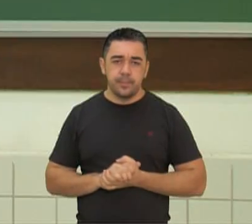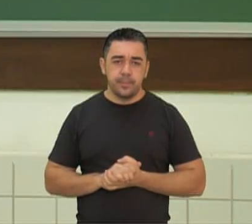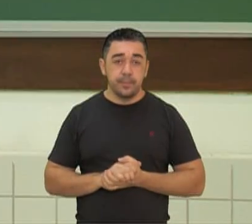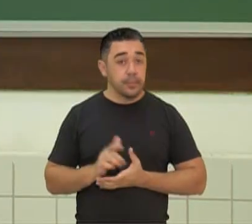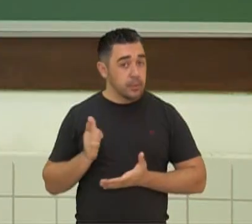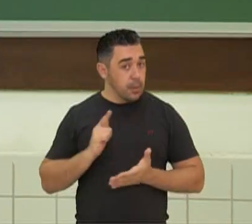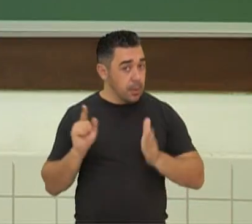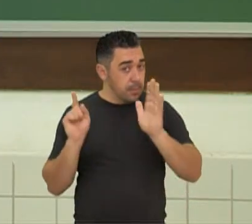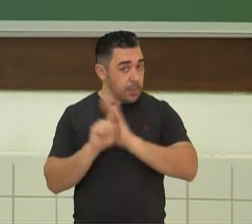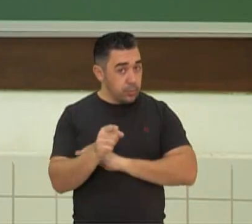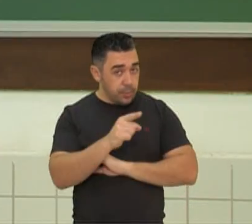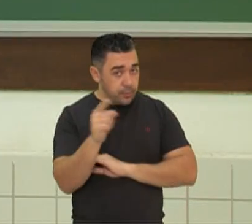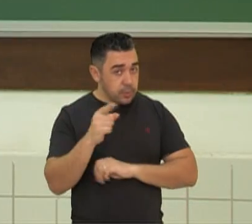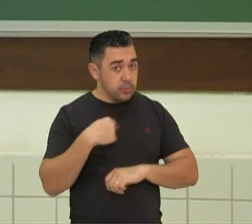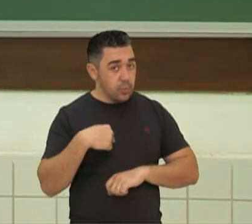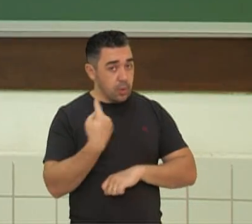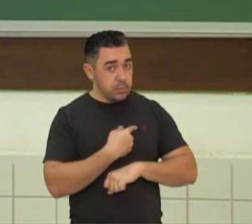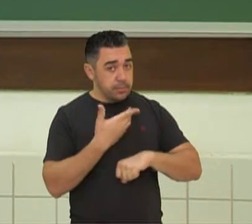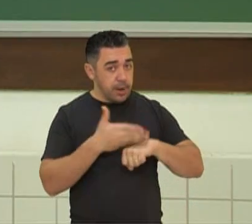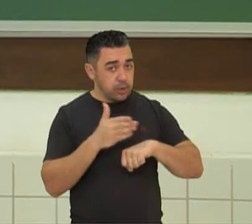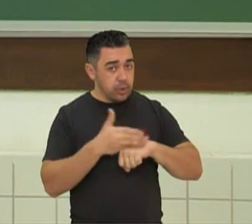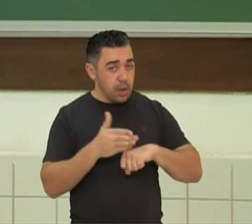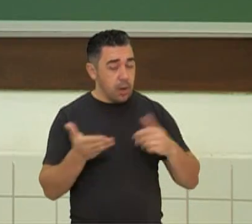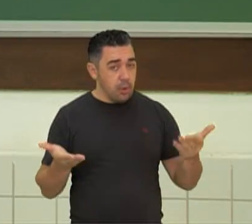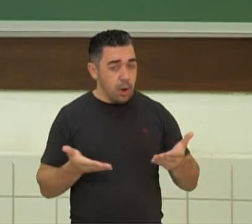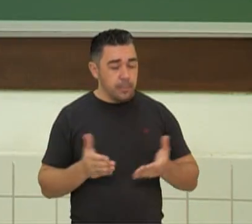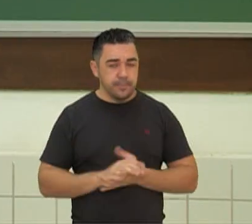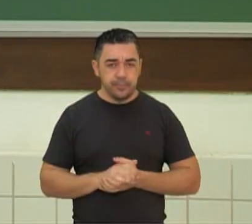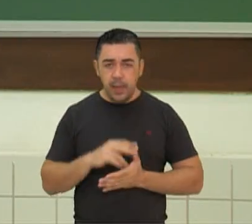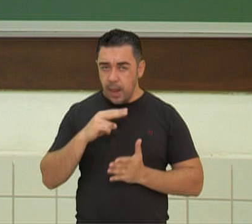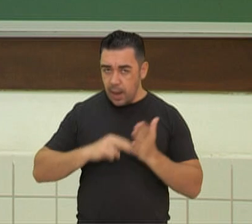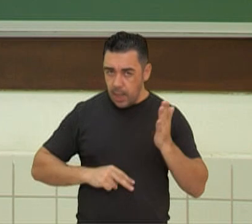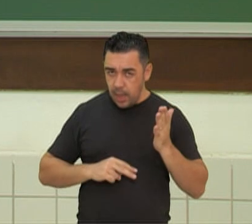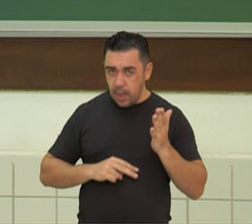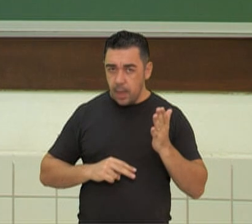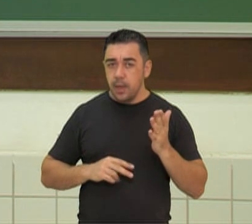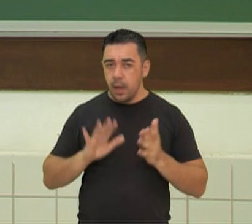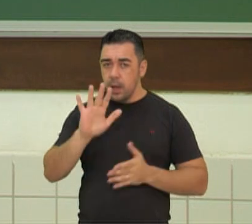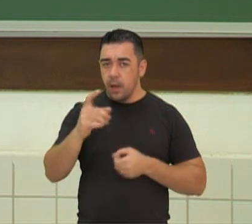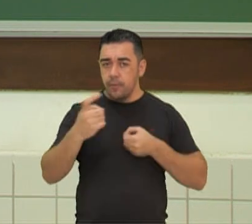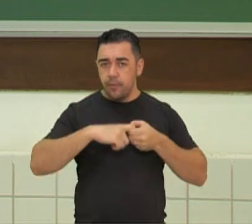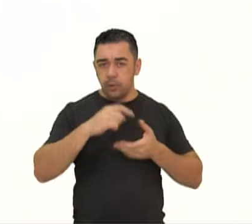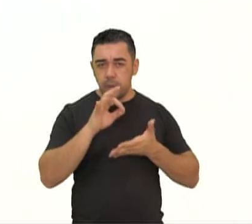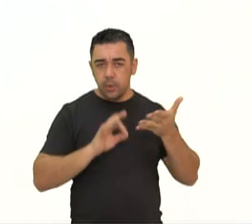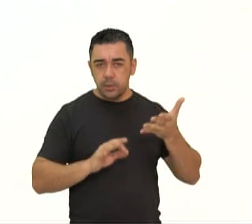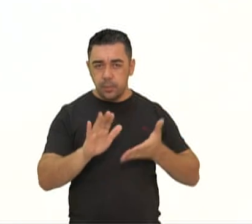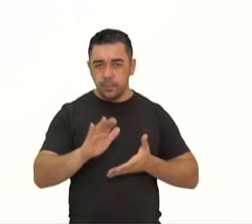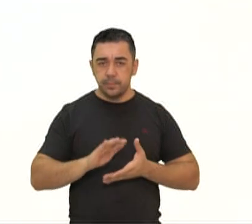Temos um quiz para podermos praticar um pouco agora, tá? Leia o nosso quiz e a gente já volta.